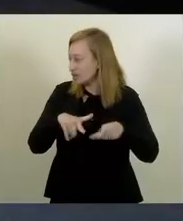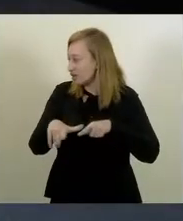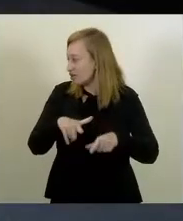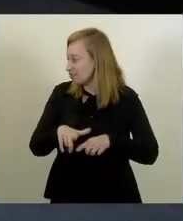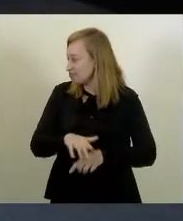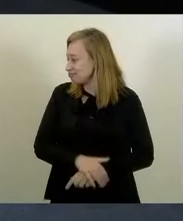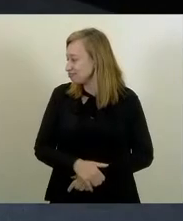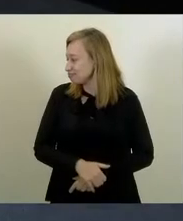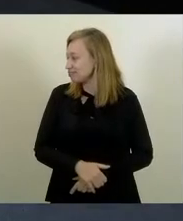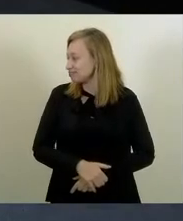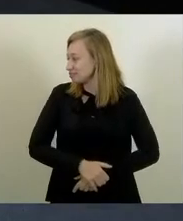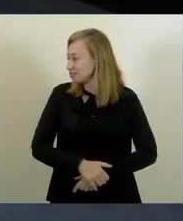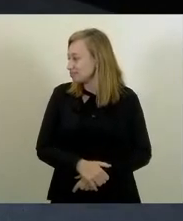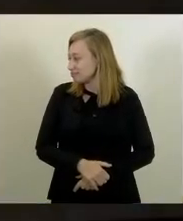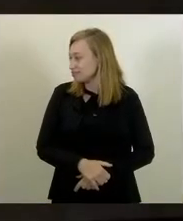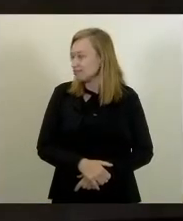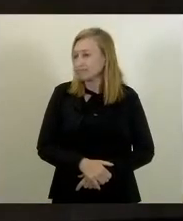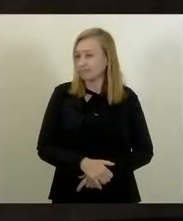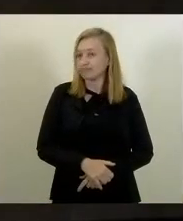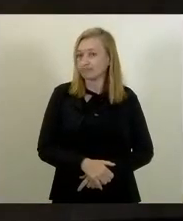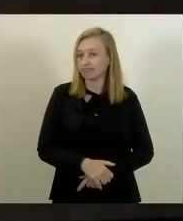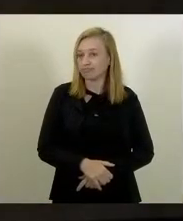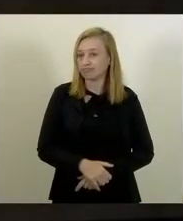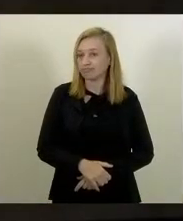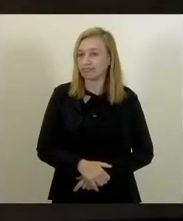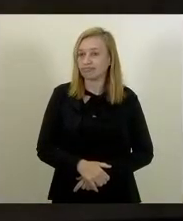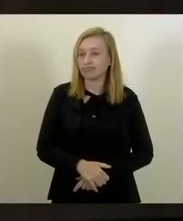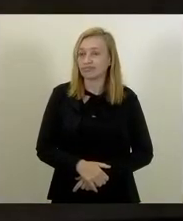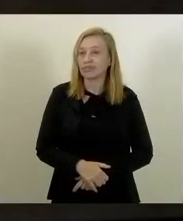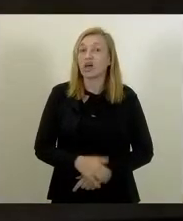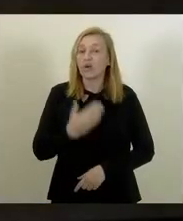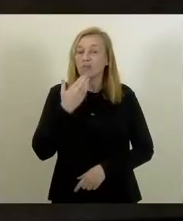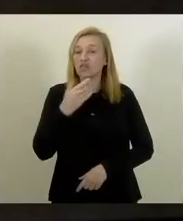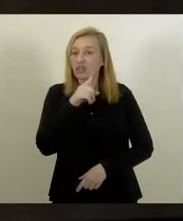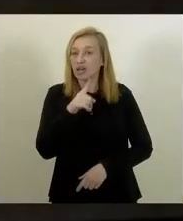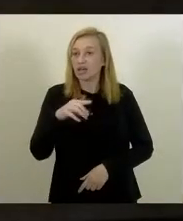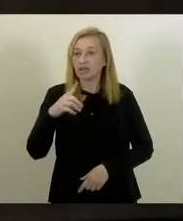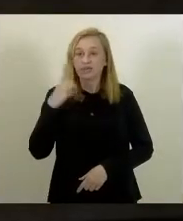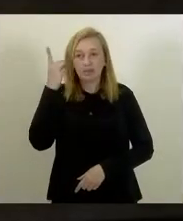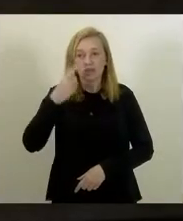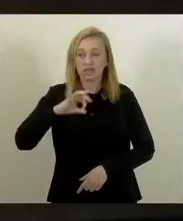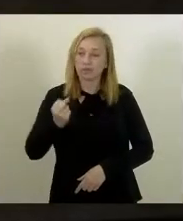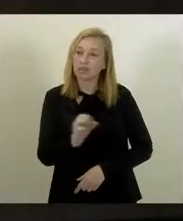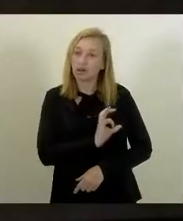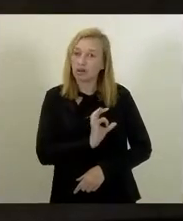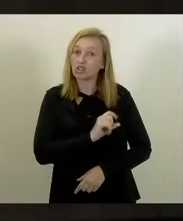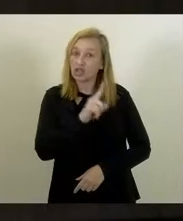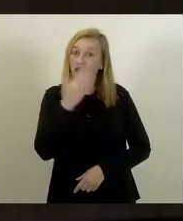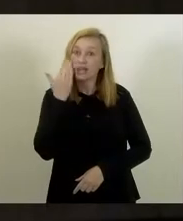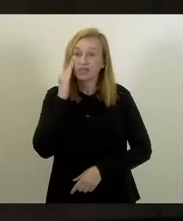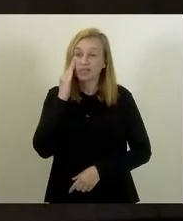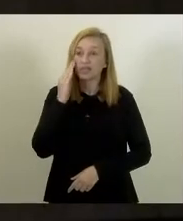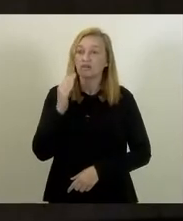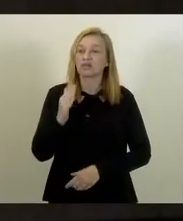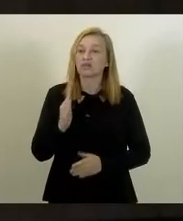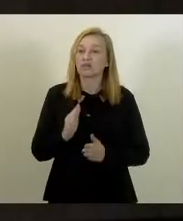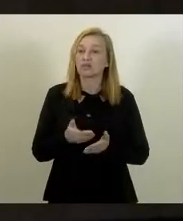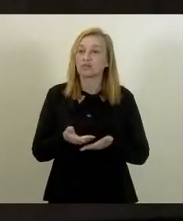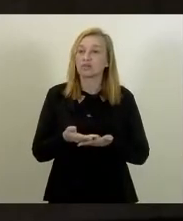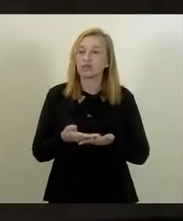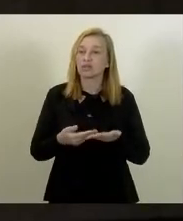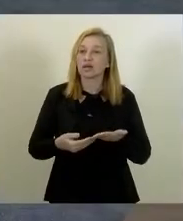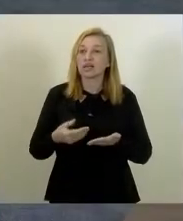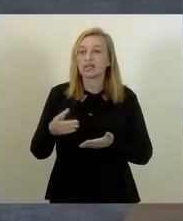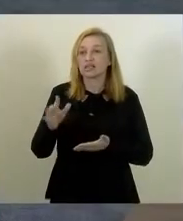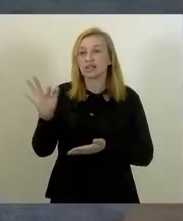deputada Marta tem razão. Eu fiz um pedido a ela de que ela gentilmente entendeu que nós tivéssemos uma agenda na Secretaria de Fazenda e